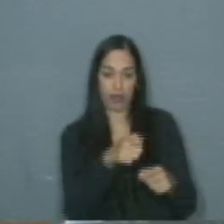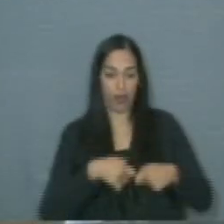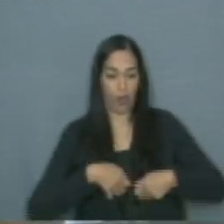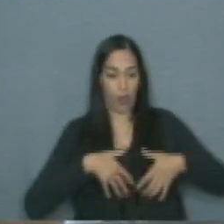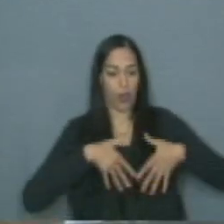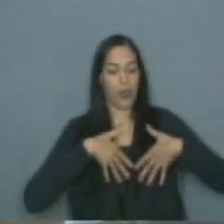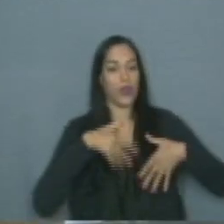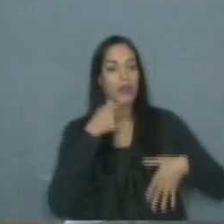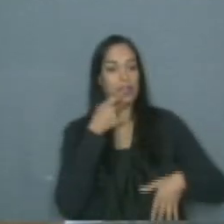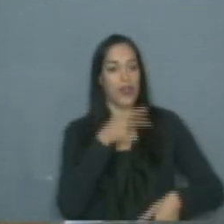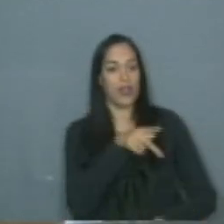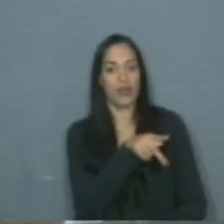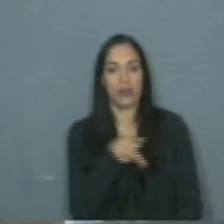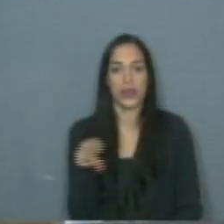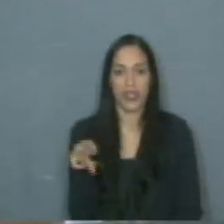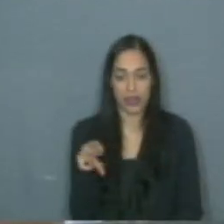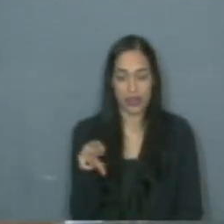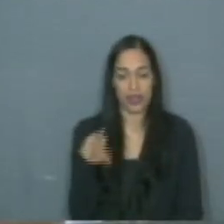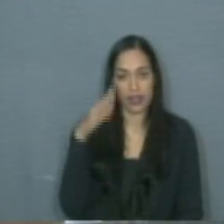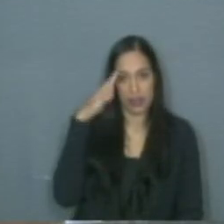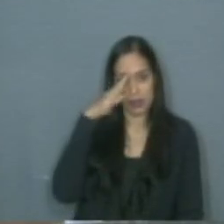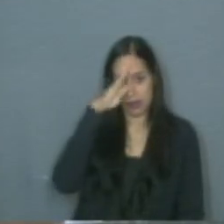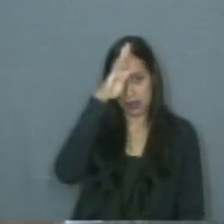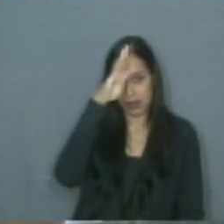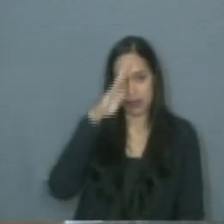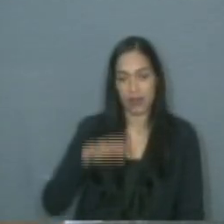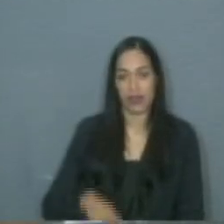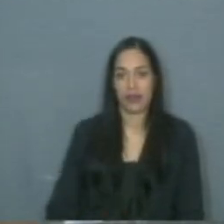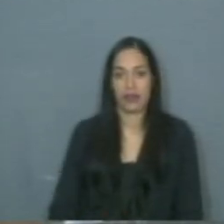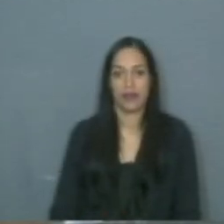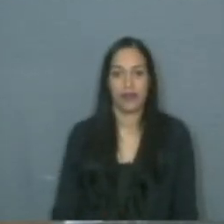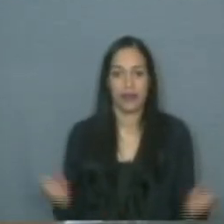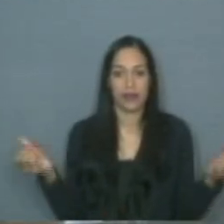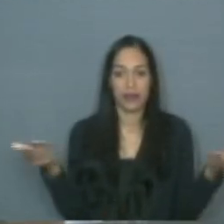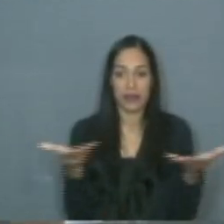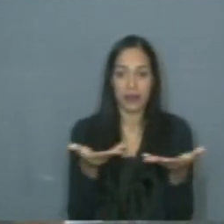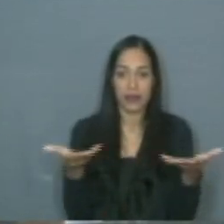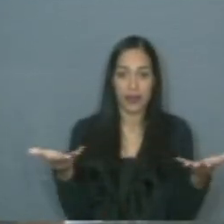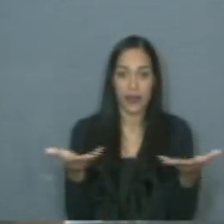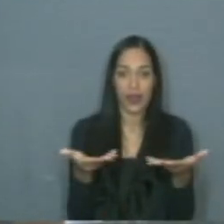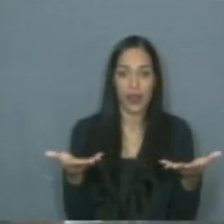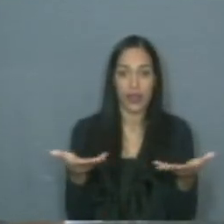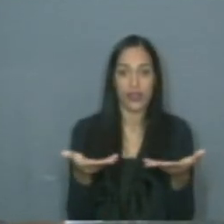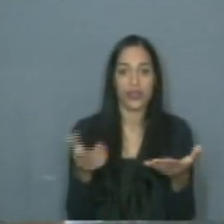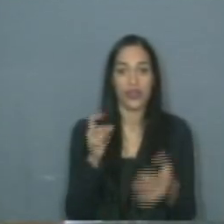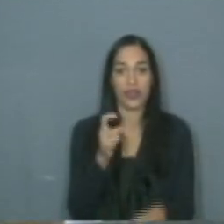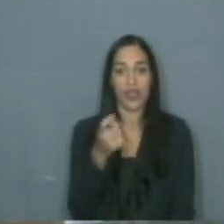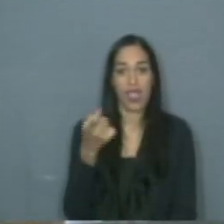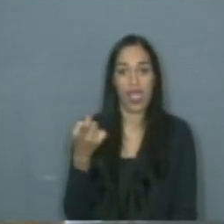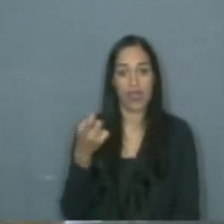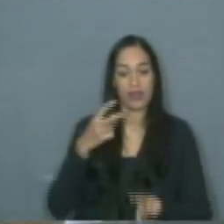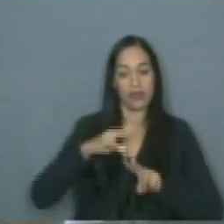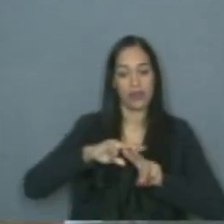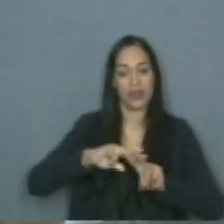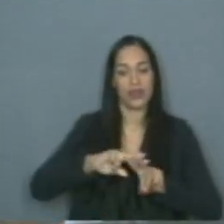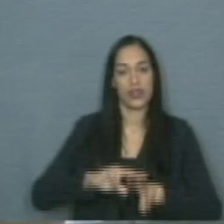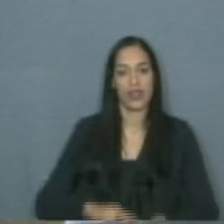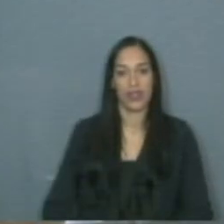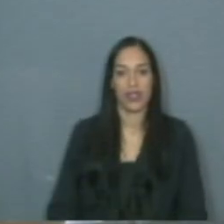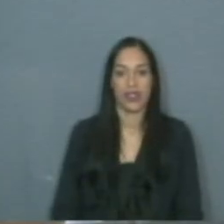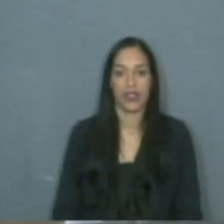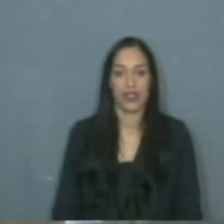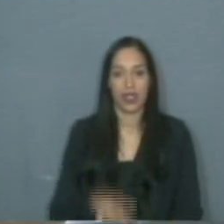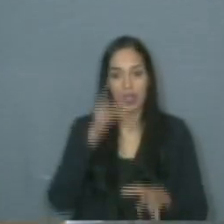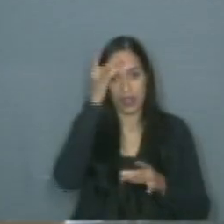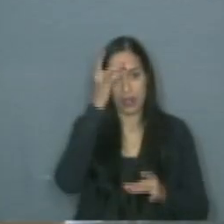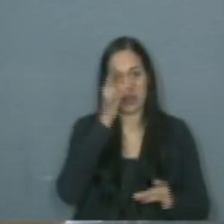chamar de presidente, que era Jair Messias Bolsonaro. E hoje, a gente pode chamar o presidente de ex-presidiário. Concedo a